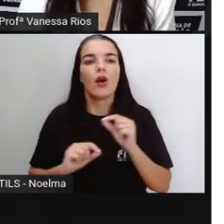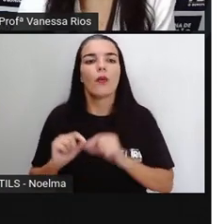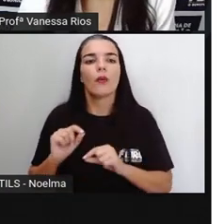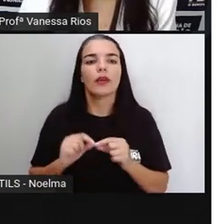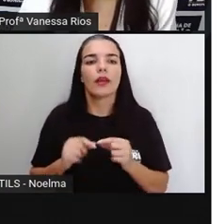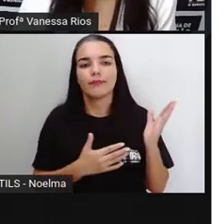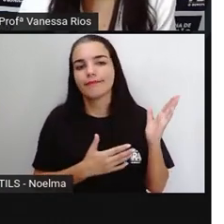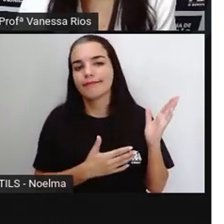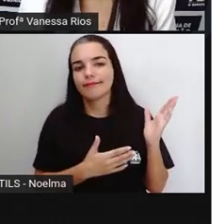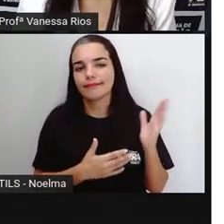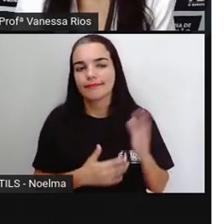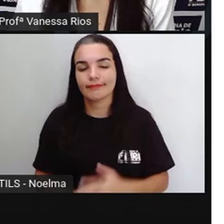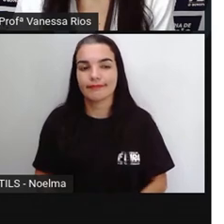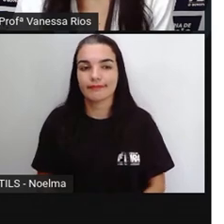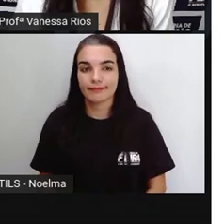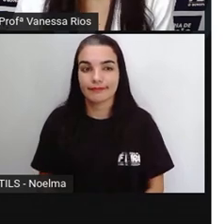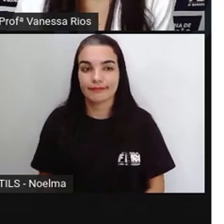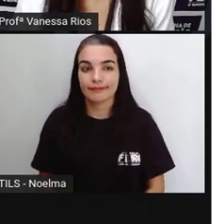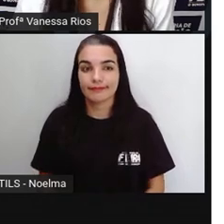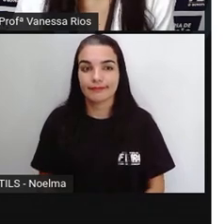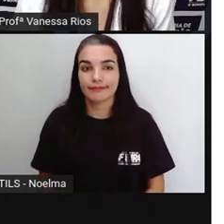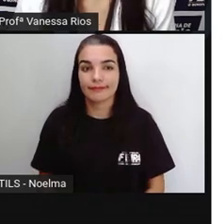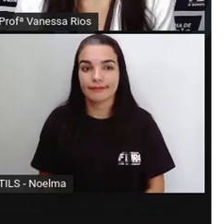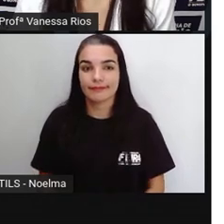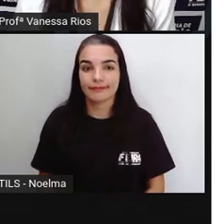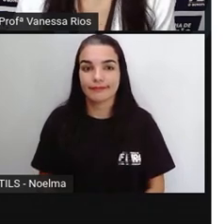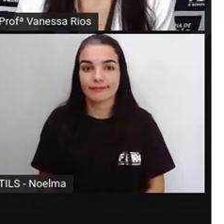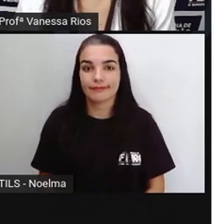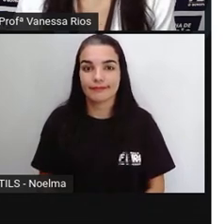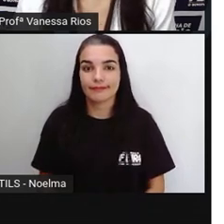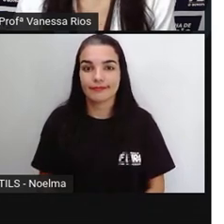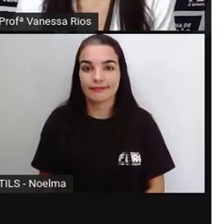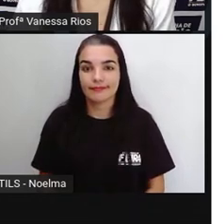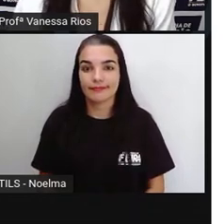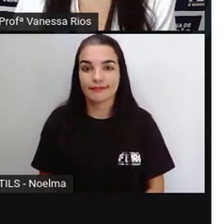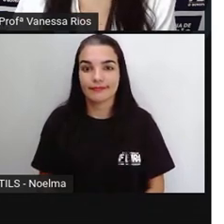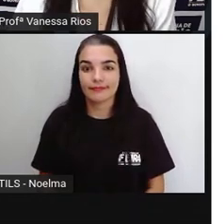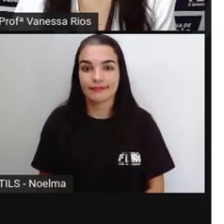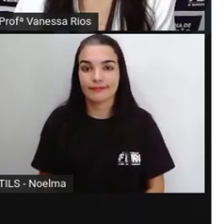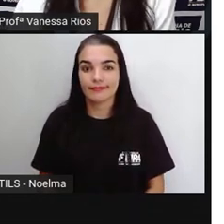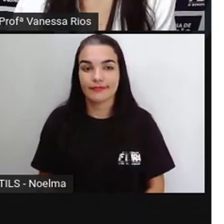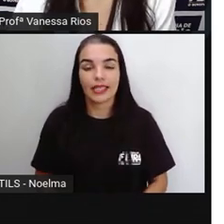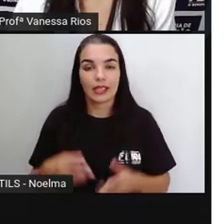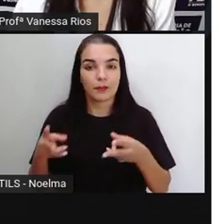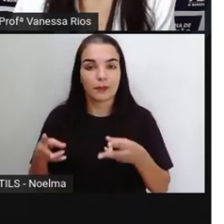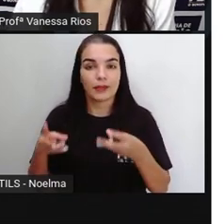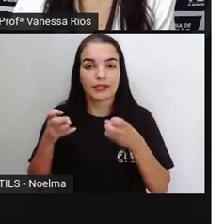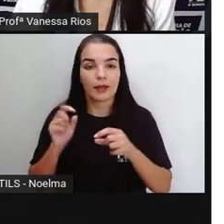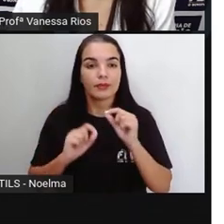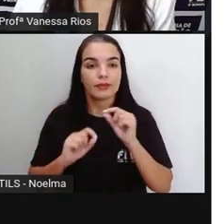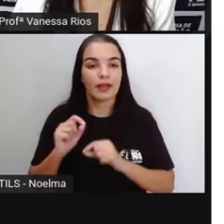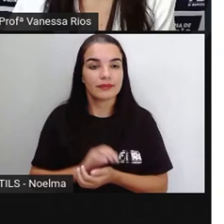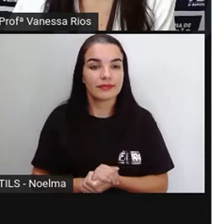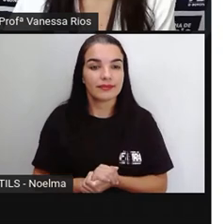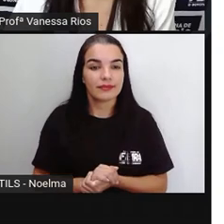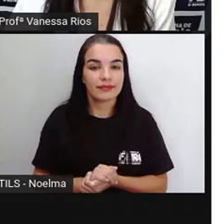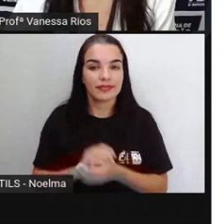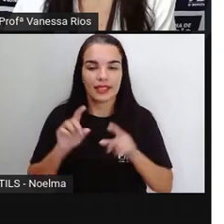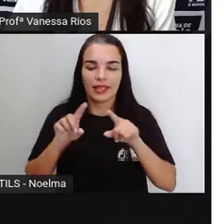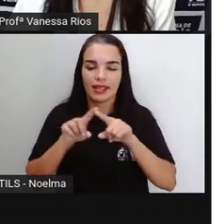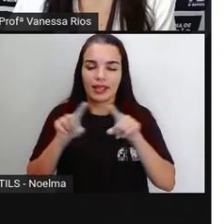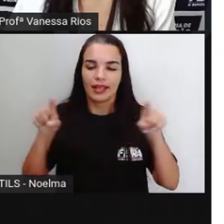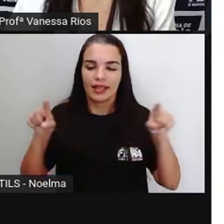construções, nas construções, que é o bloco. E a gente consegue perceber, não é? No bloco aí a presença,